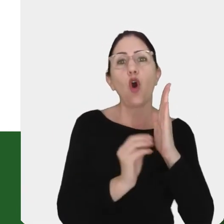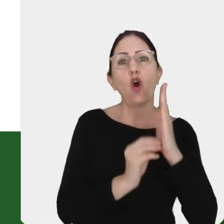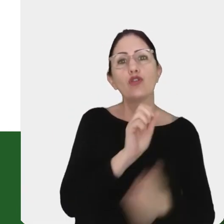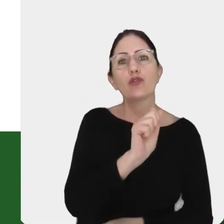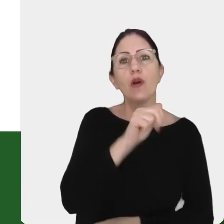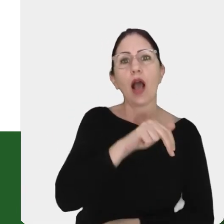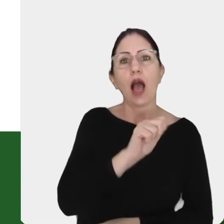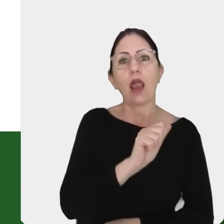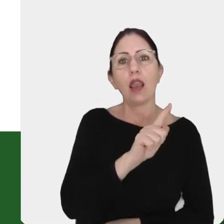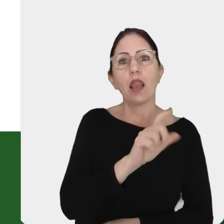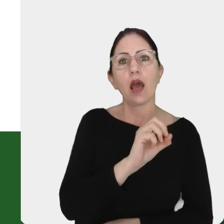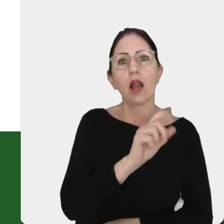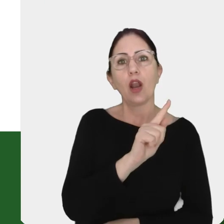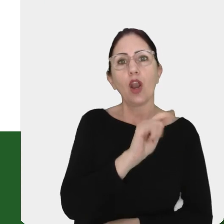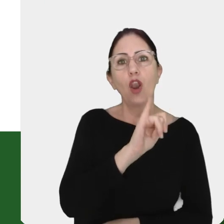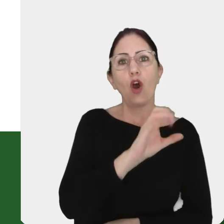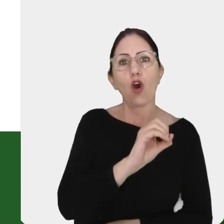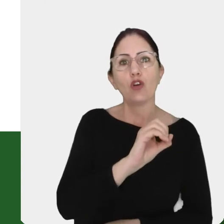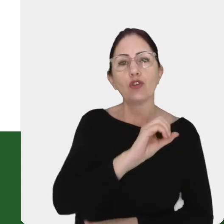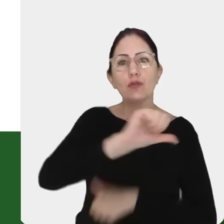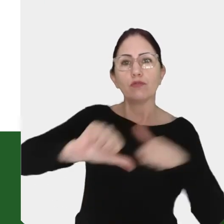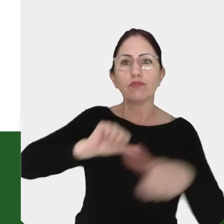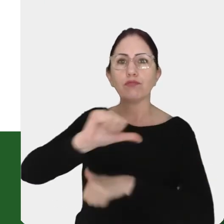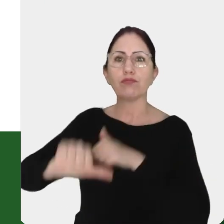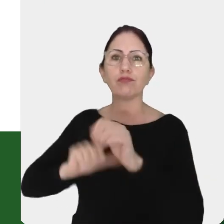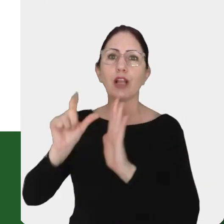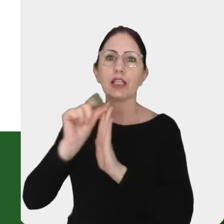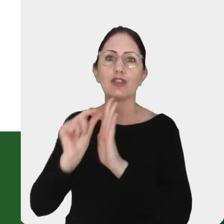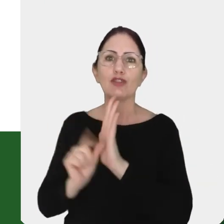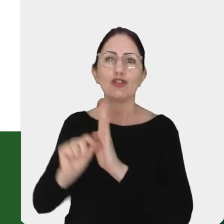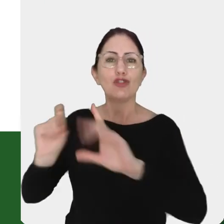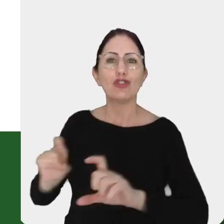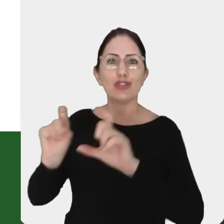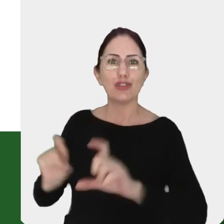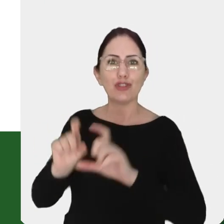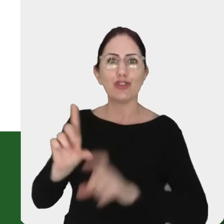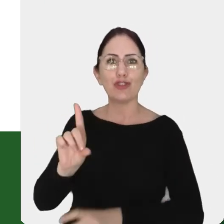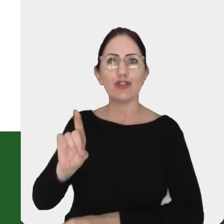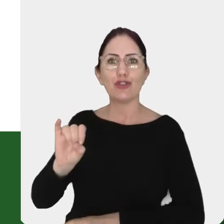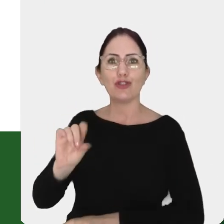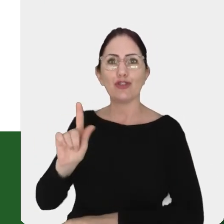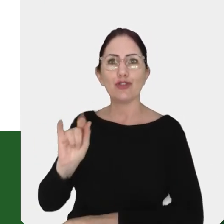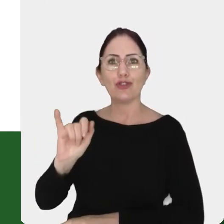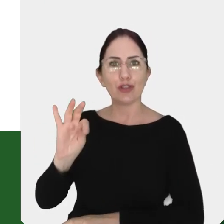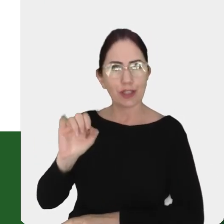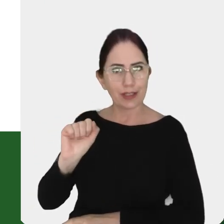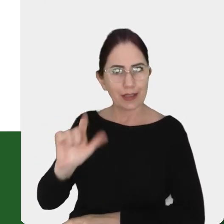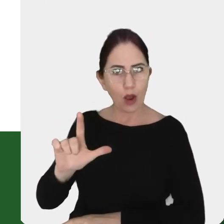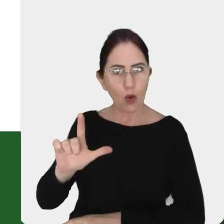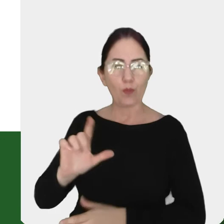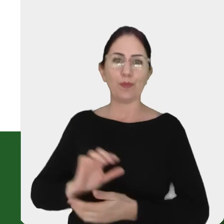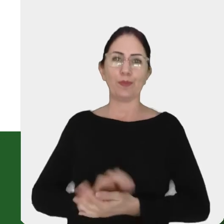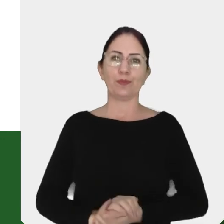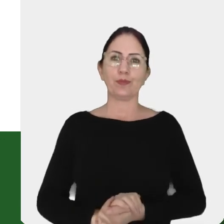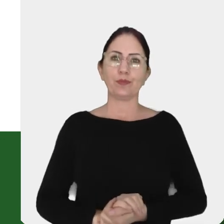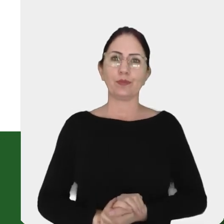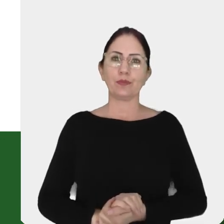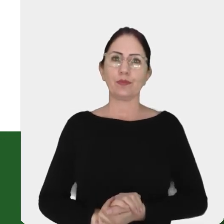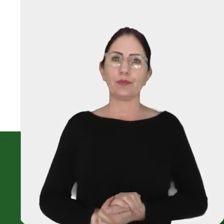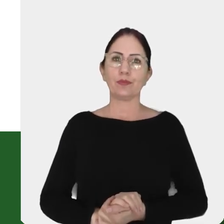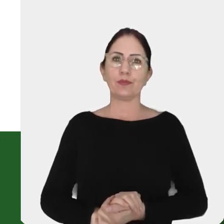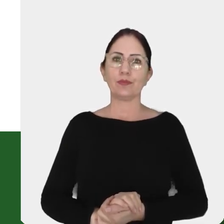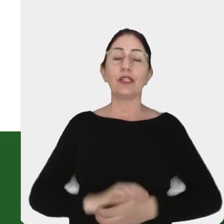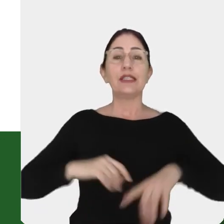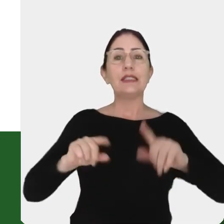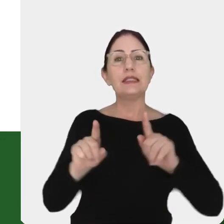para o digital, do mecânico para o humano. Também